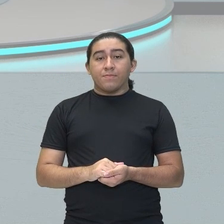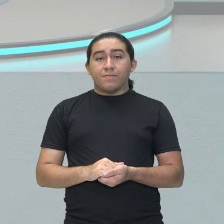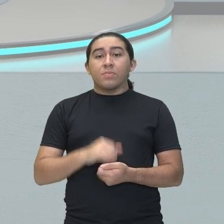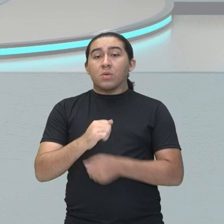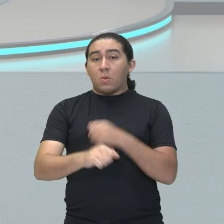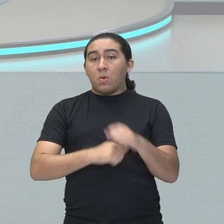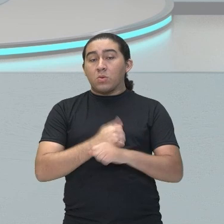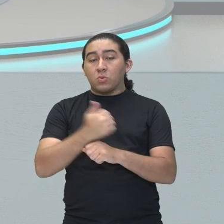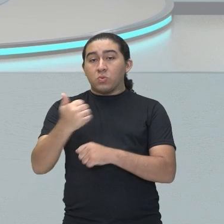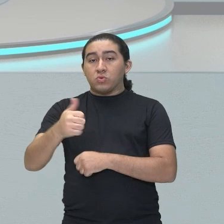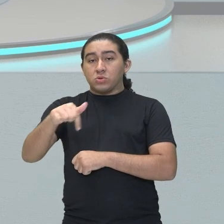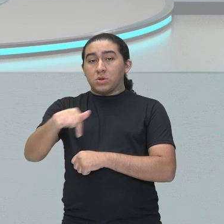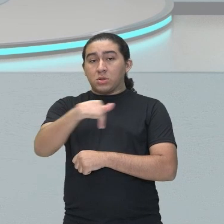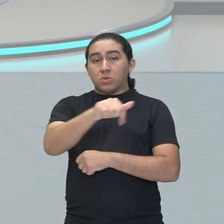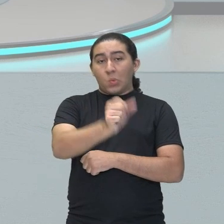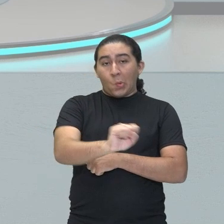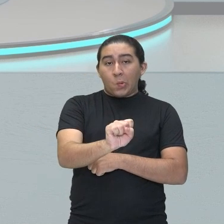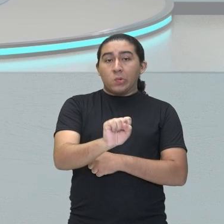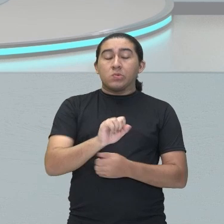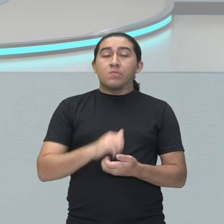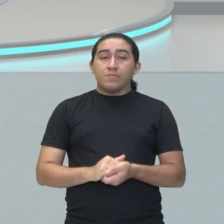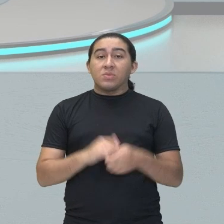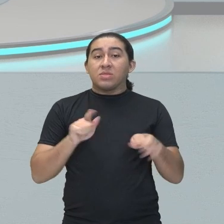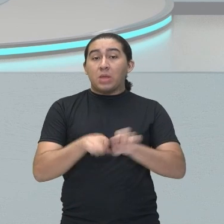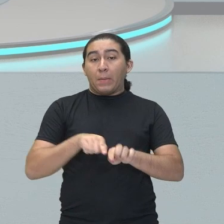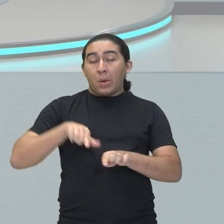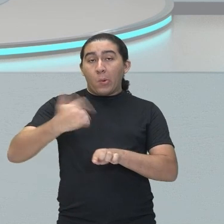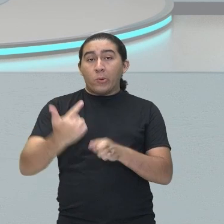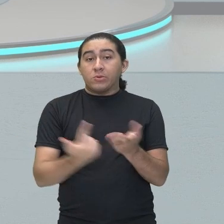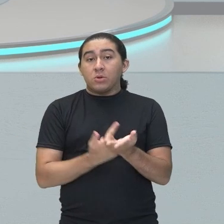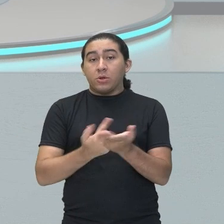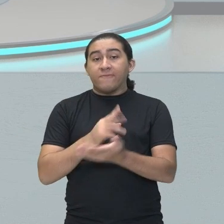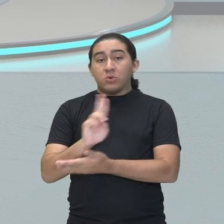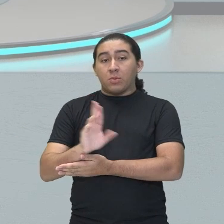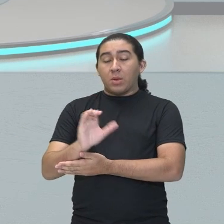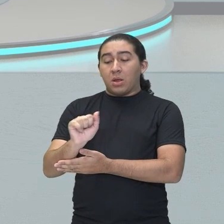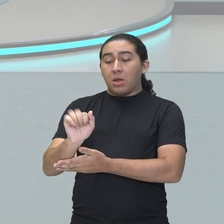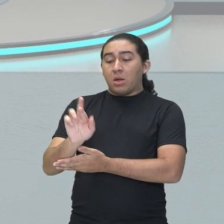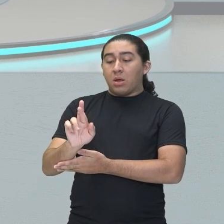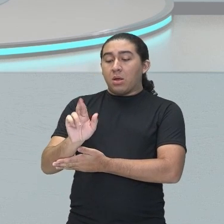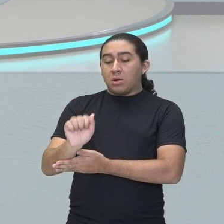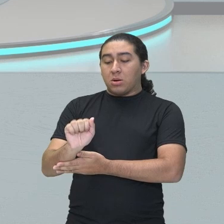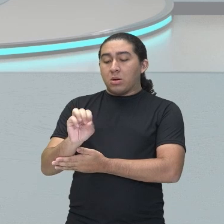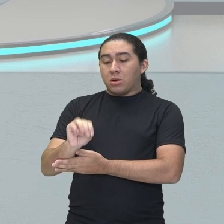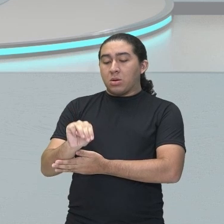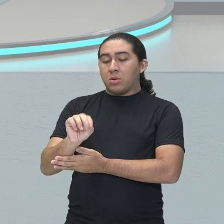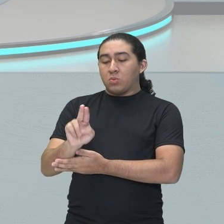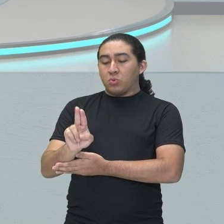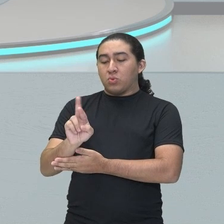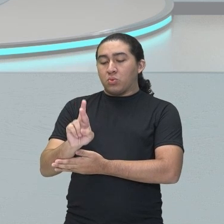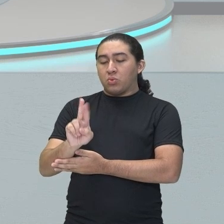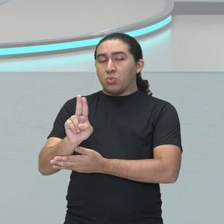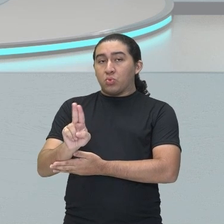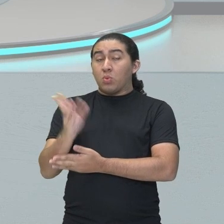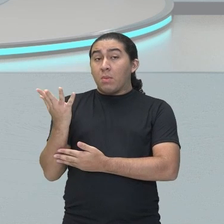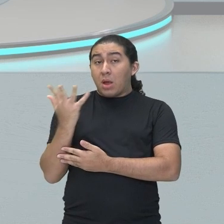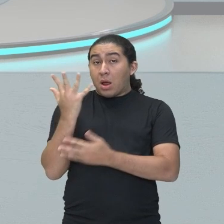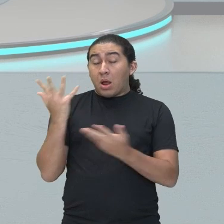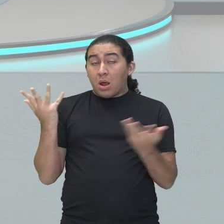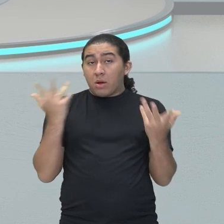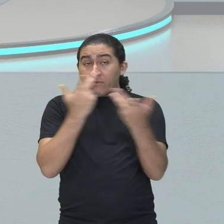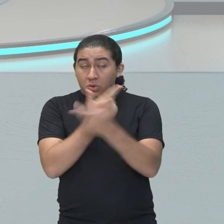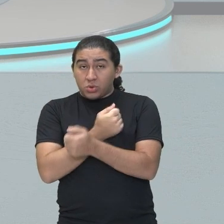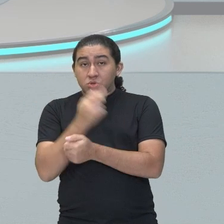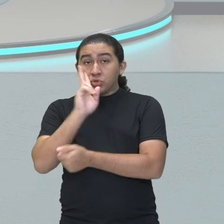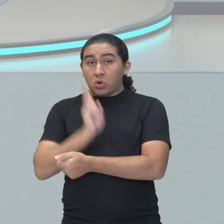dele escrita que nós podemos entender e vamos ver uma parte é Caramuru, que é muito linda essa história e é